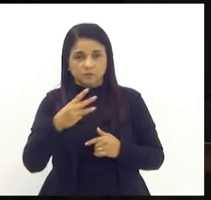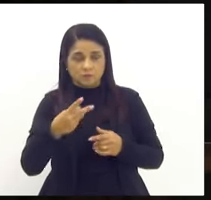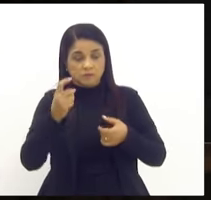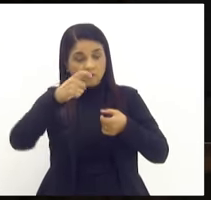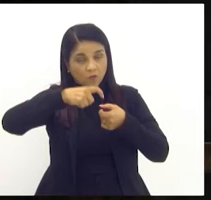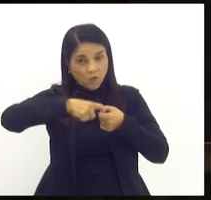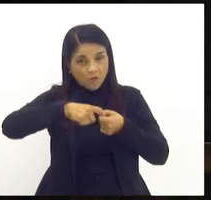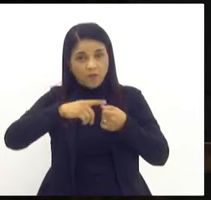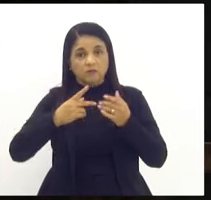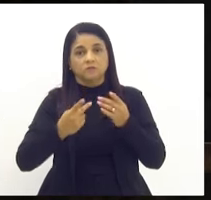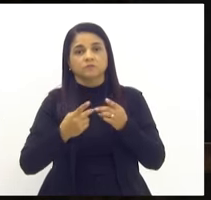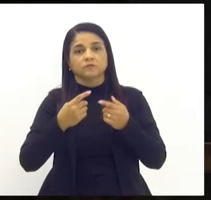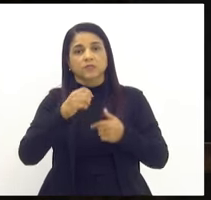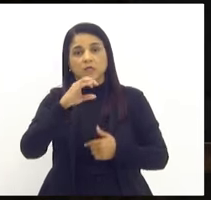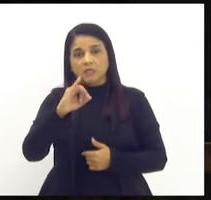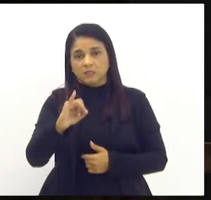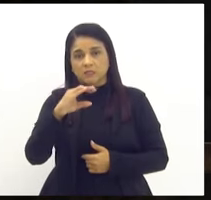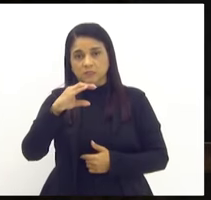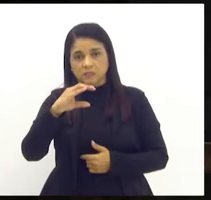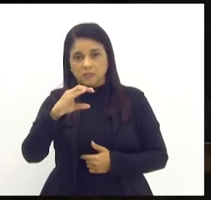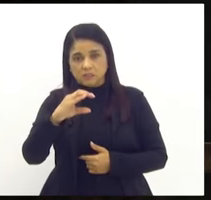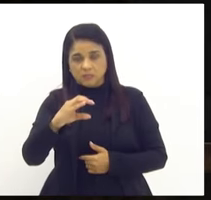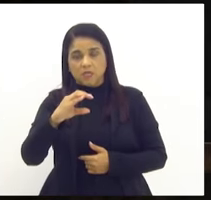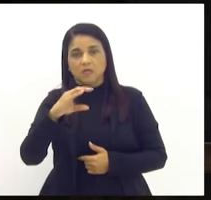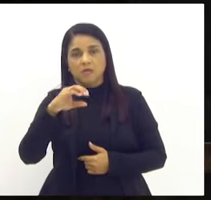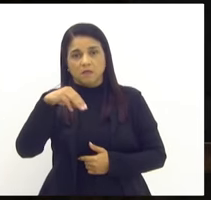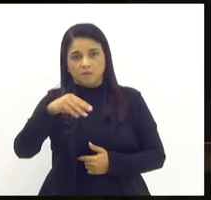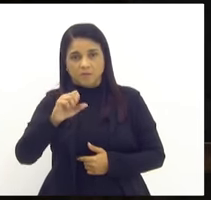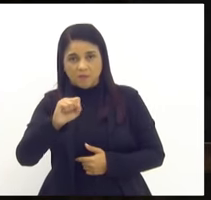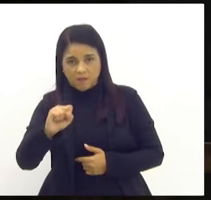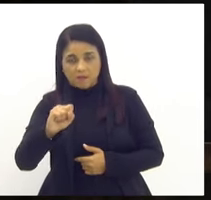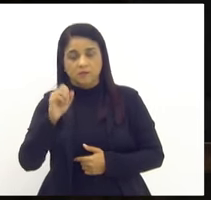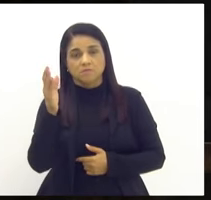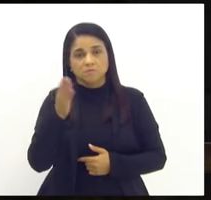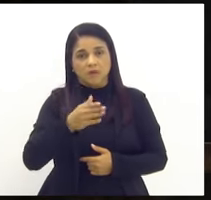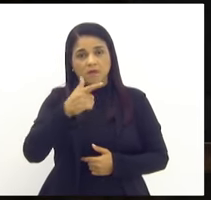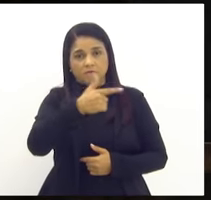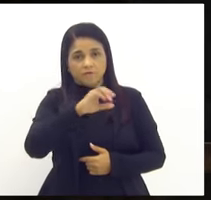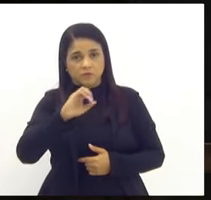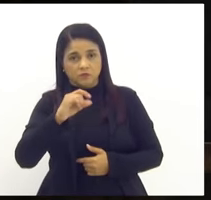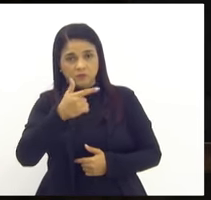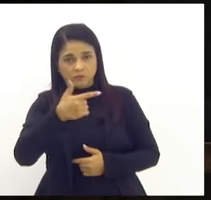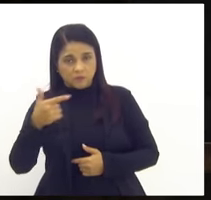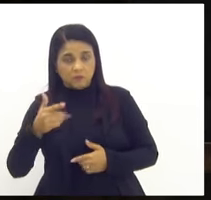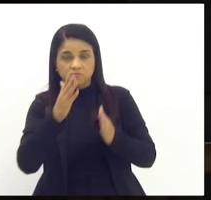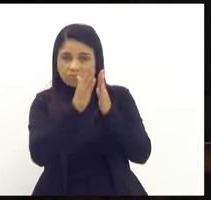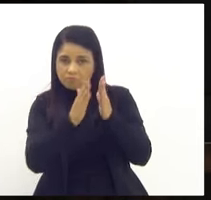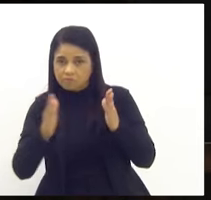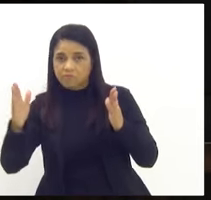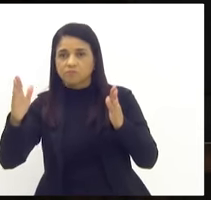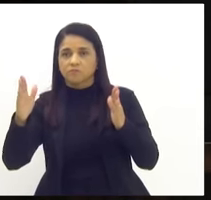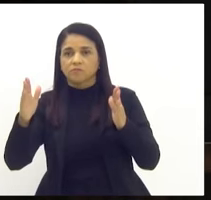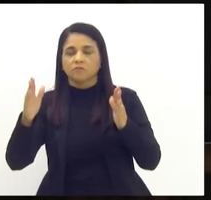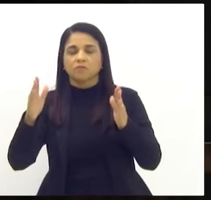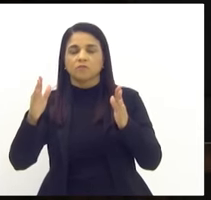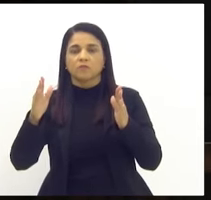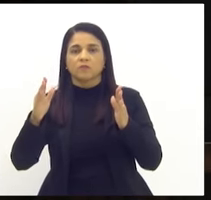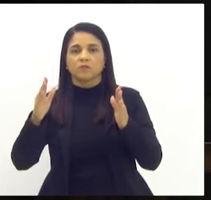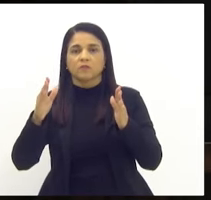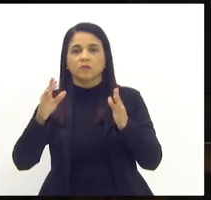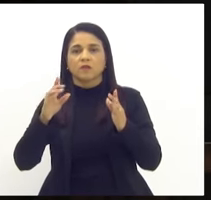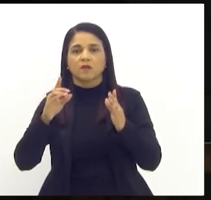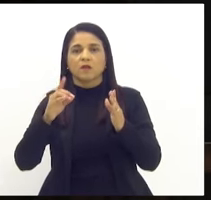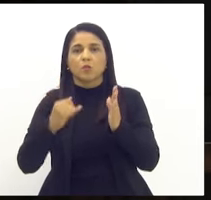ICMS 83 23/23 e prorroga o prazo da isenção do